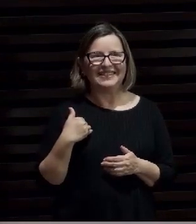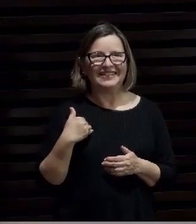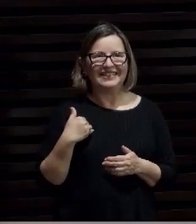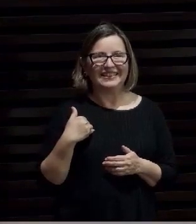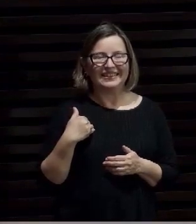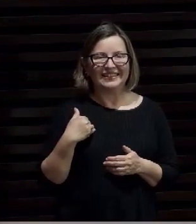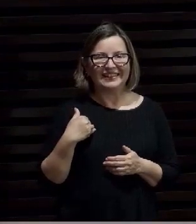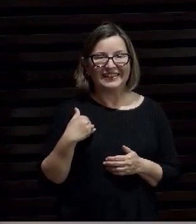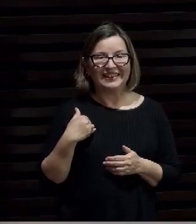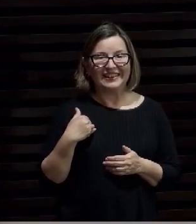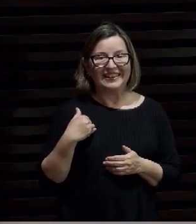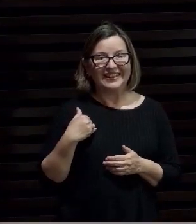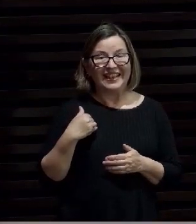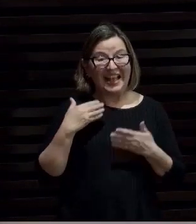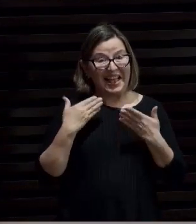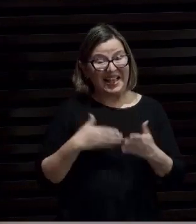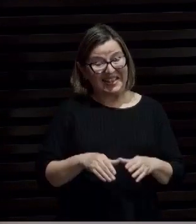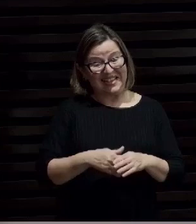Nasci de novo.